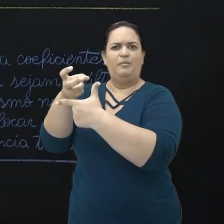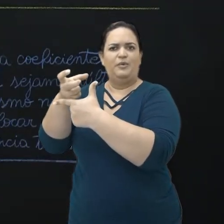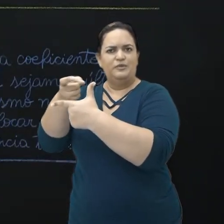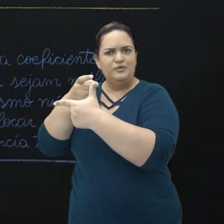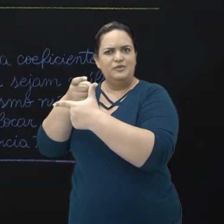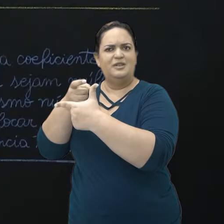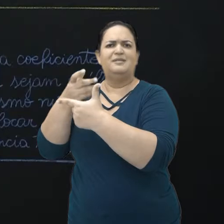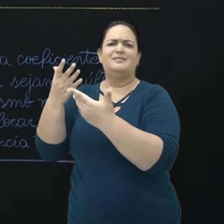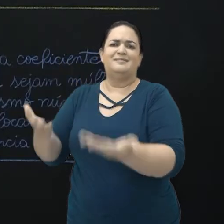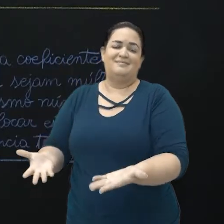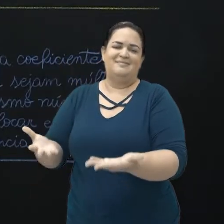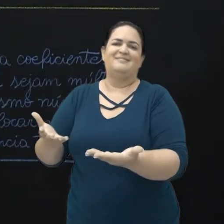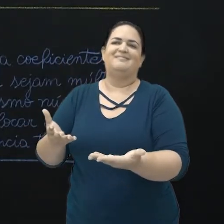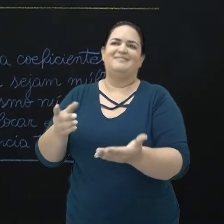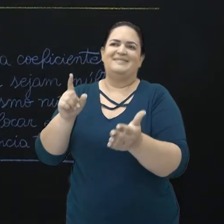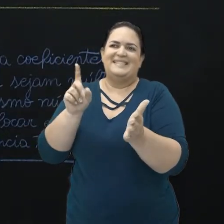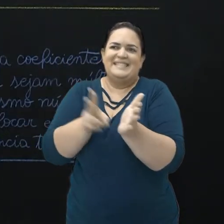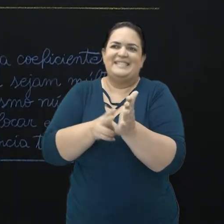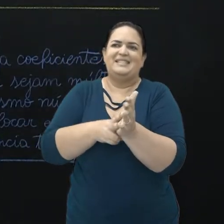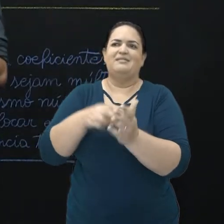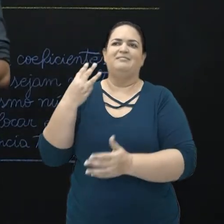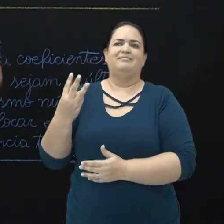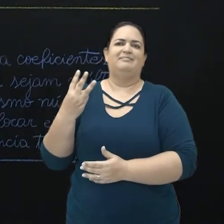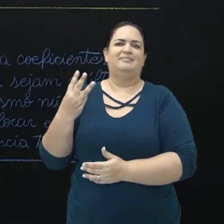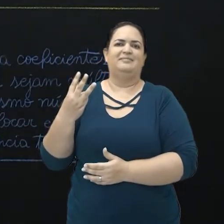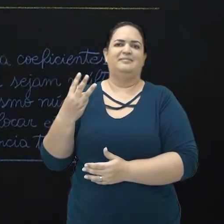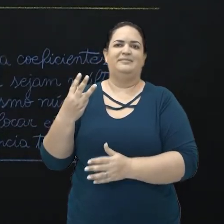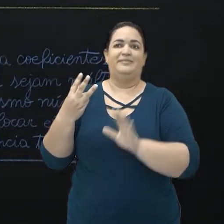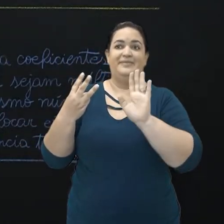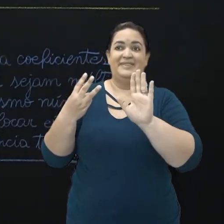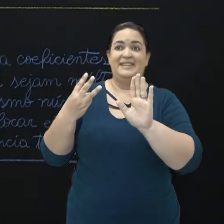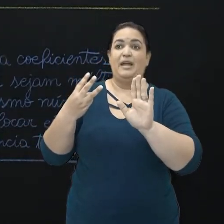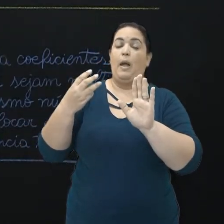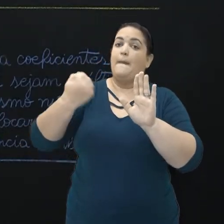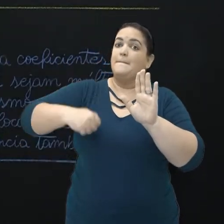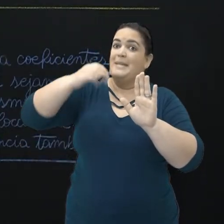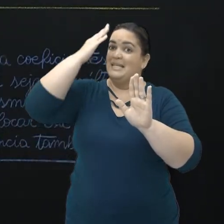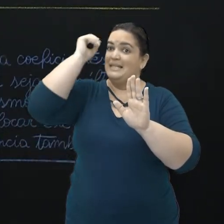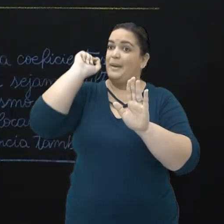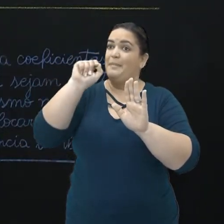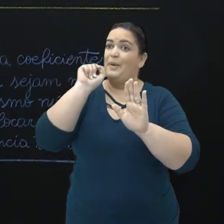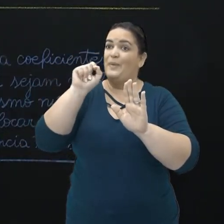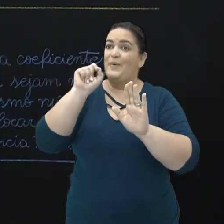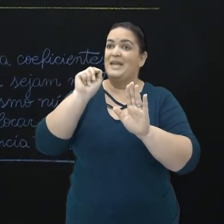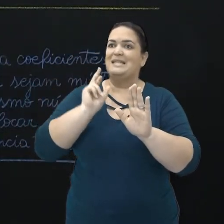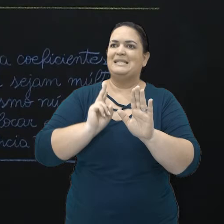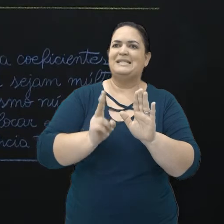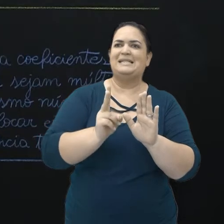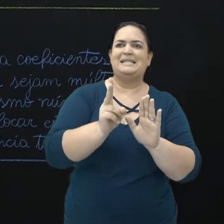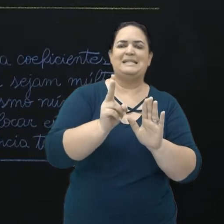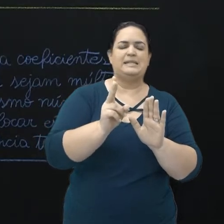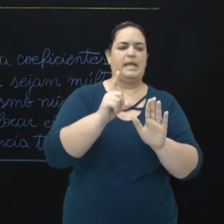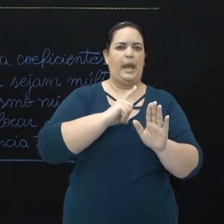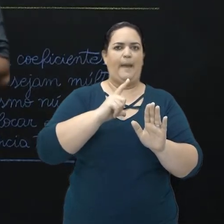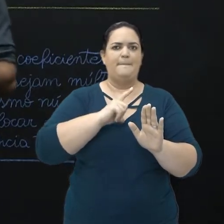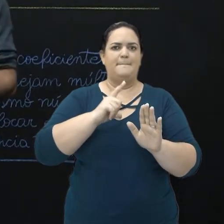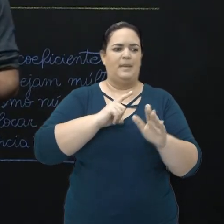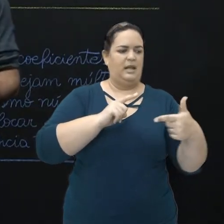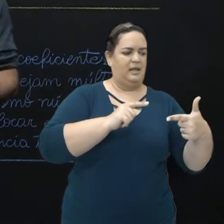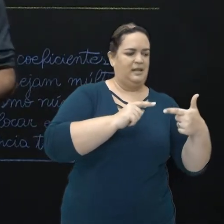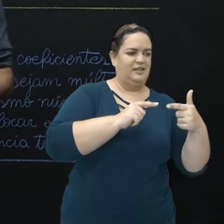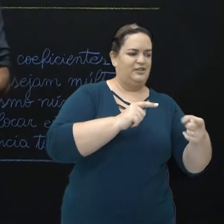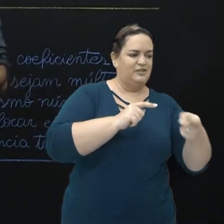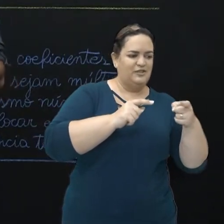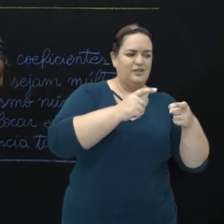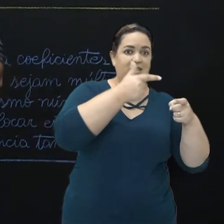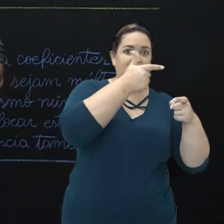a fatoração por fator comum em evidência dessa expressão algébrica me resulta x que multiplica x